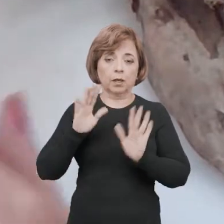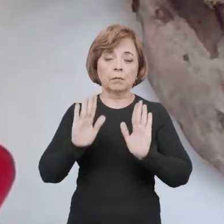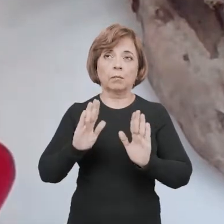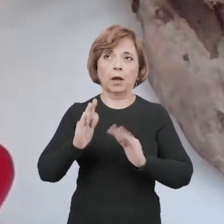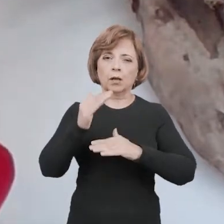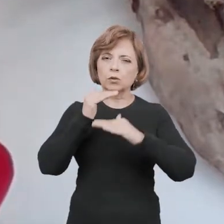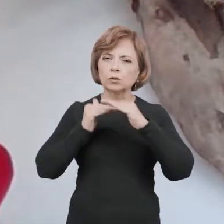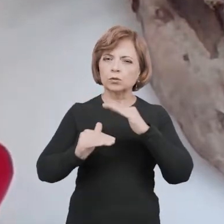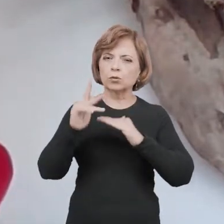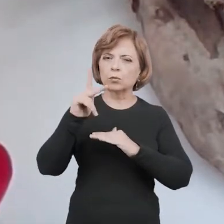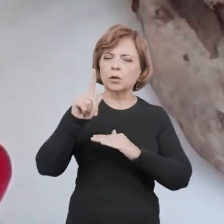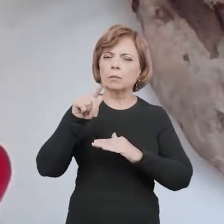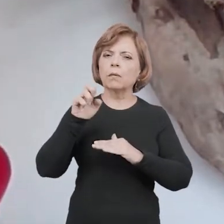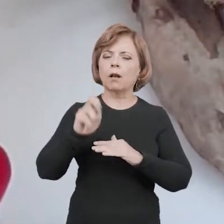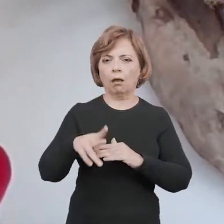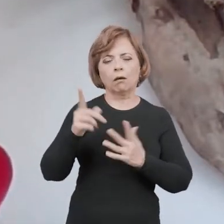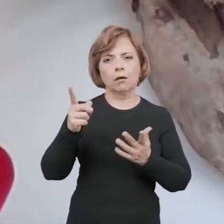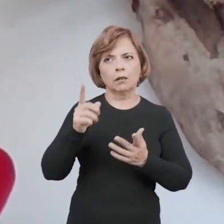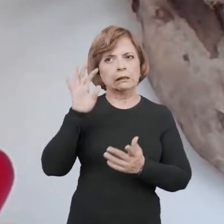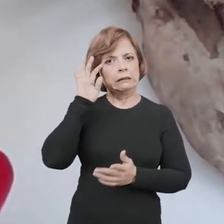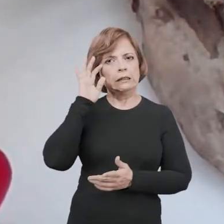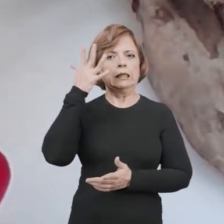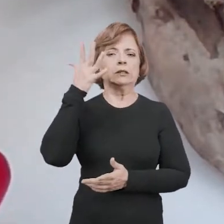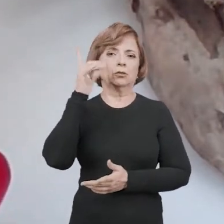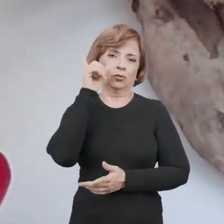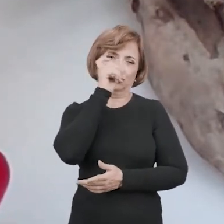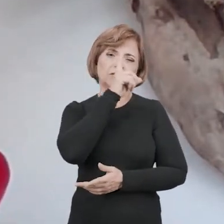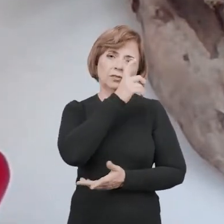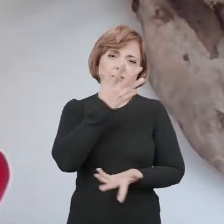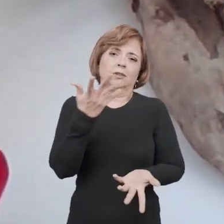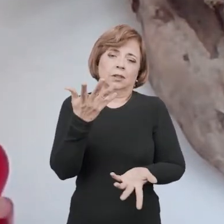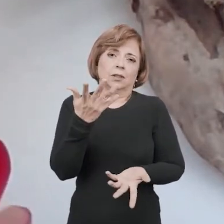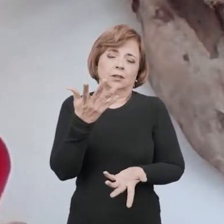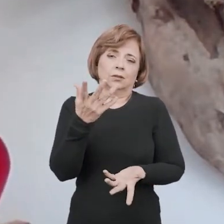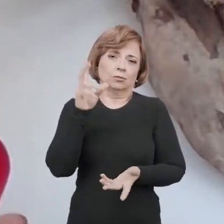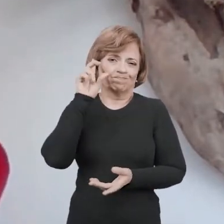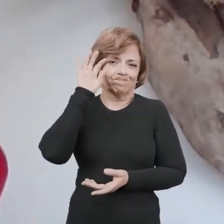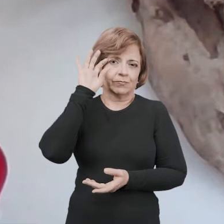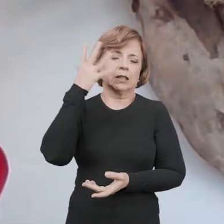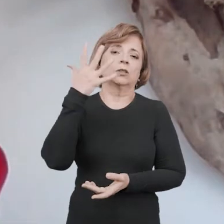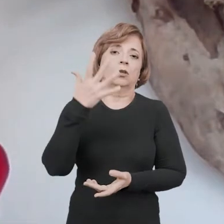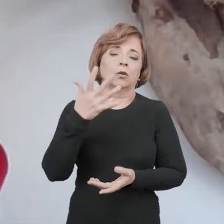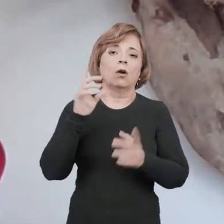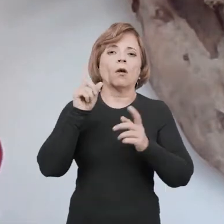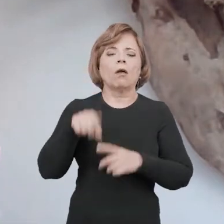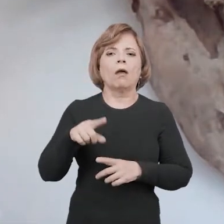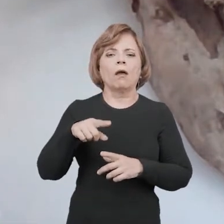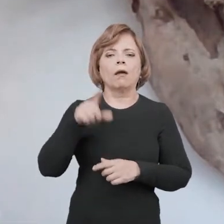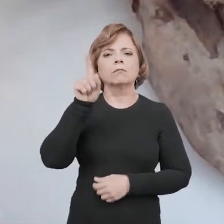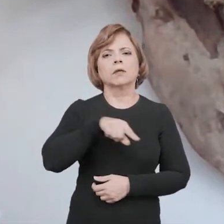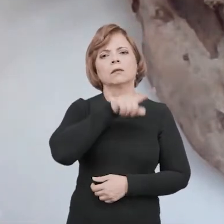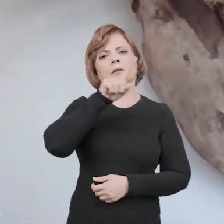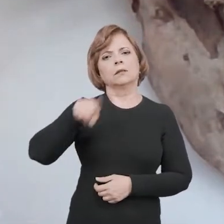e a Subplan teve que tomar essa decisão, uma decisão difícil, uma decisão arrojada,